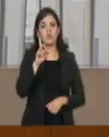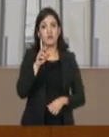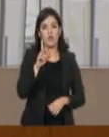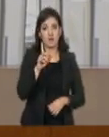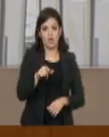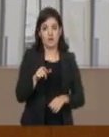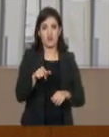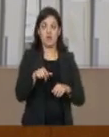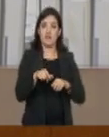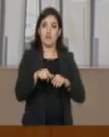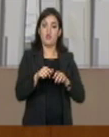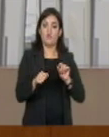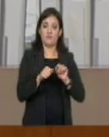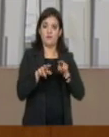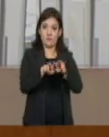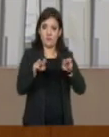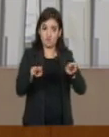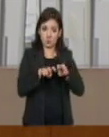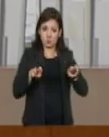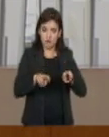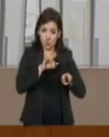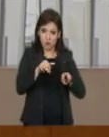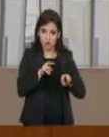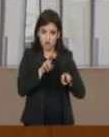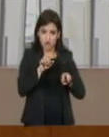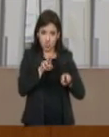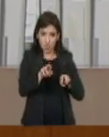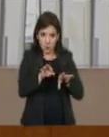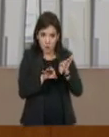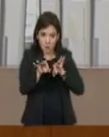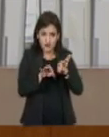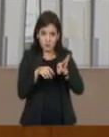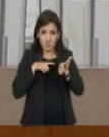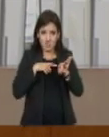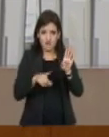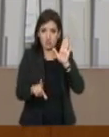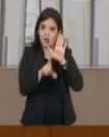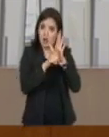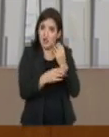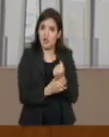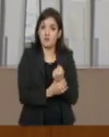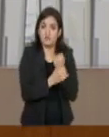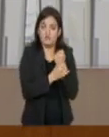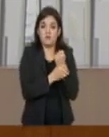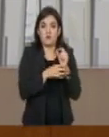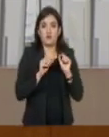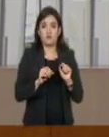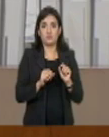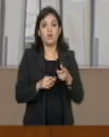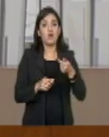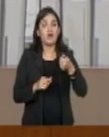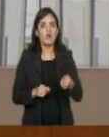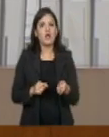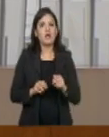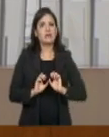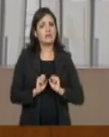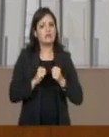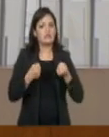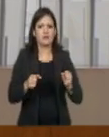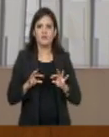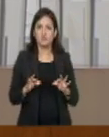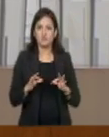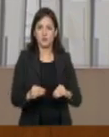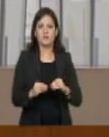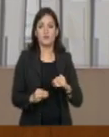júri, com a organização que lidera a lei, assegurados a. a plenitude de defesa, b.